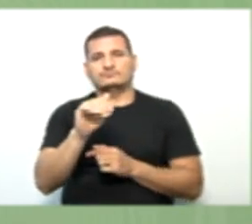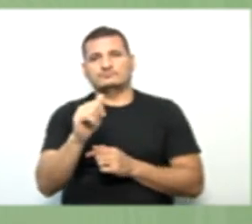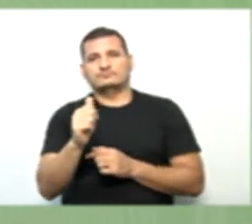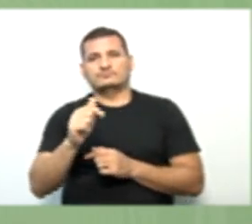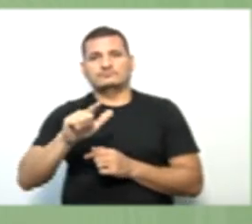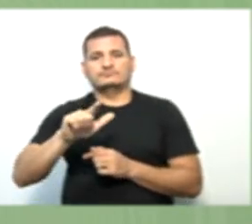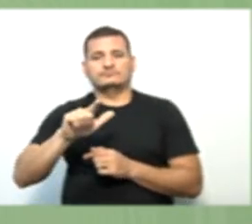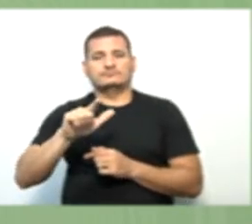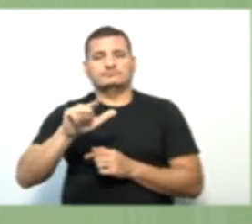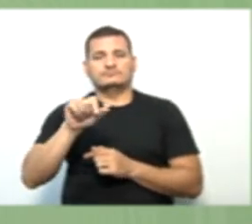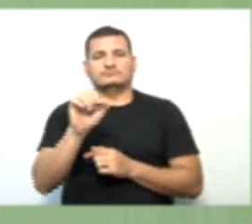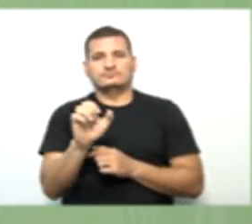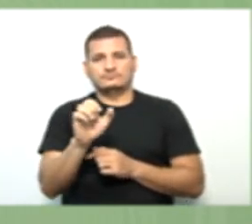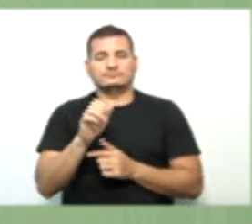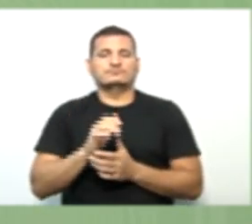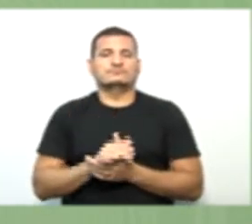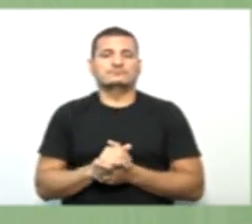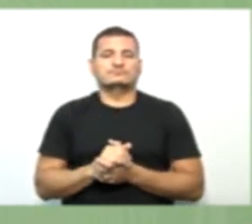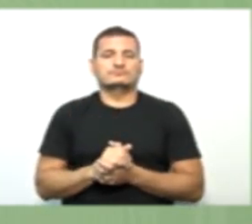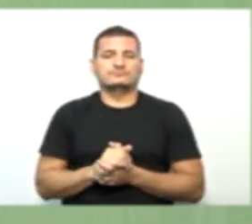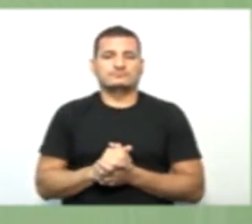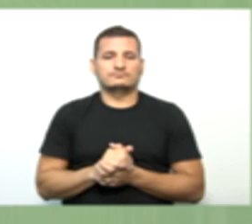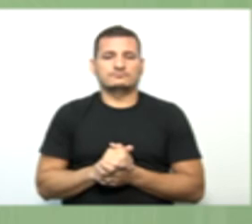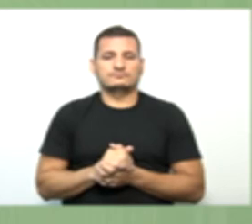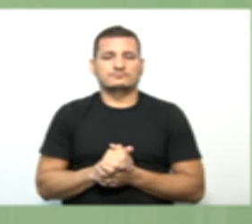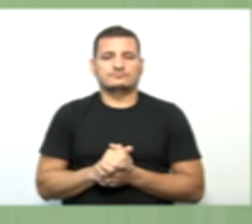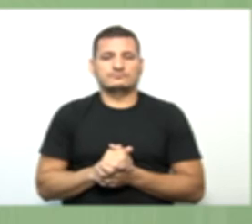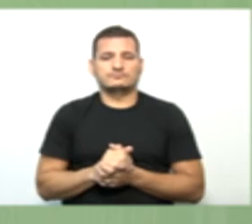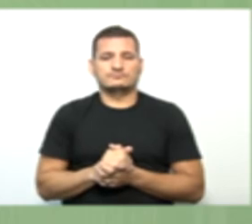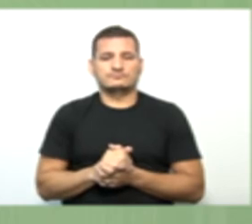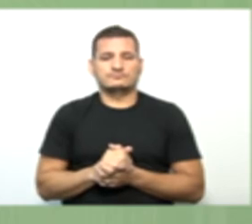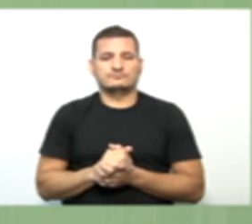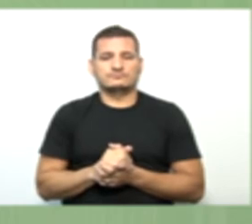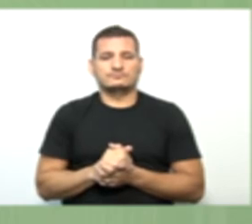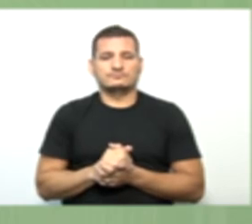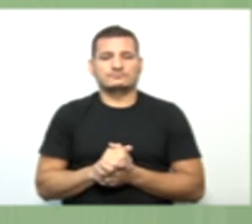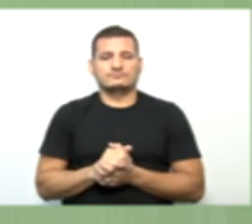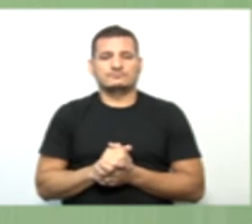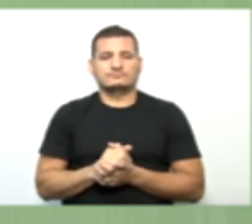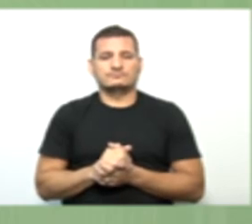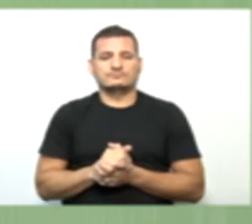inverter o valor de verdade. Aí nós temos o operador